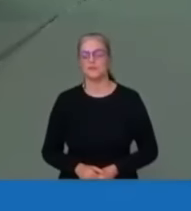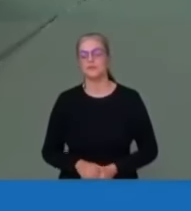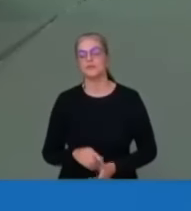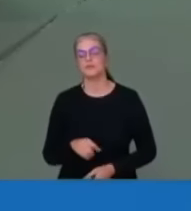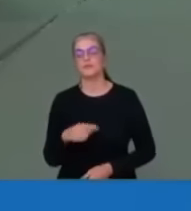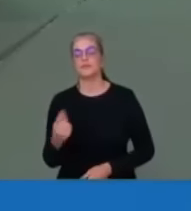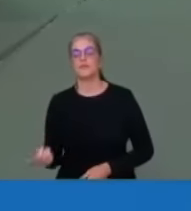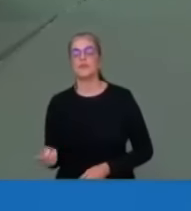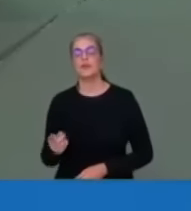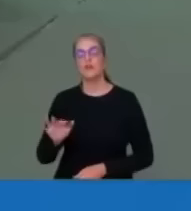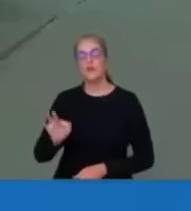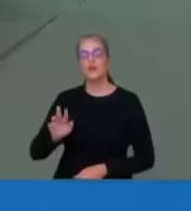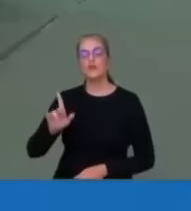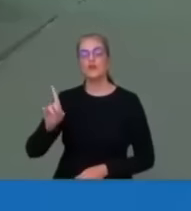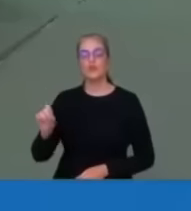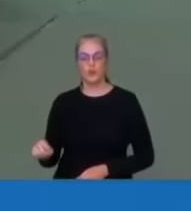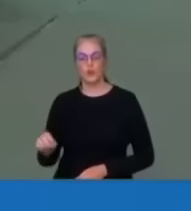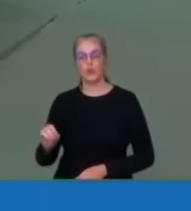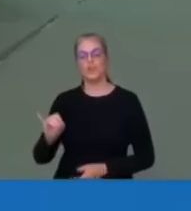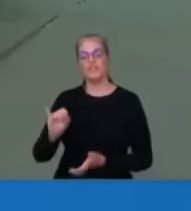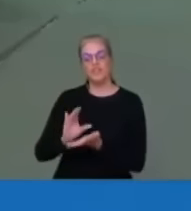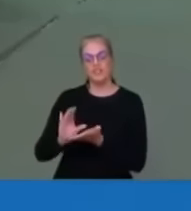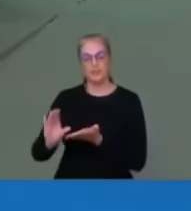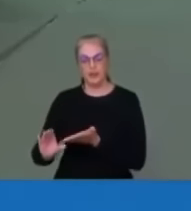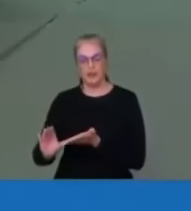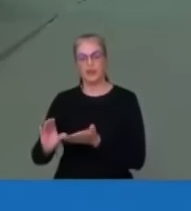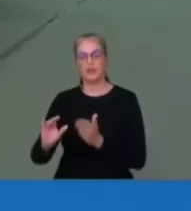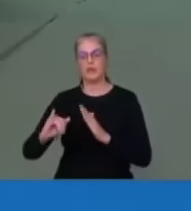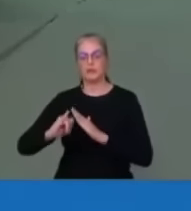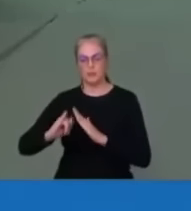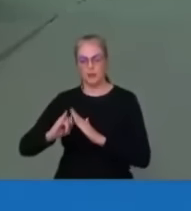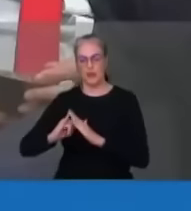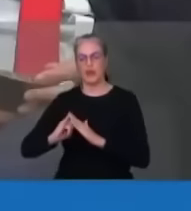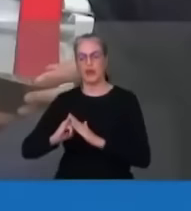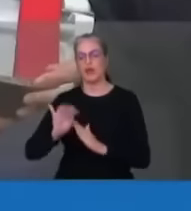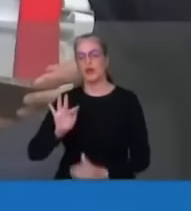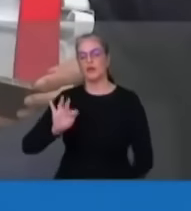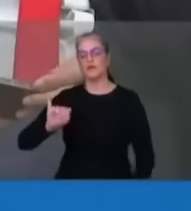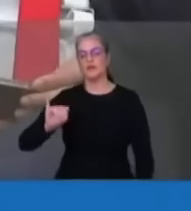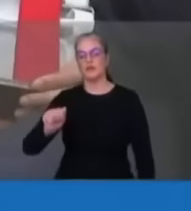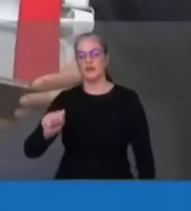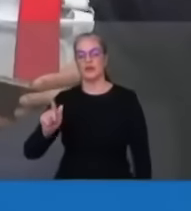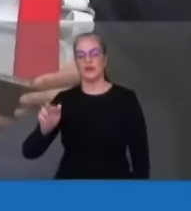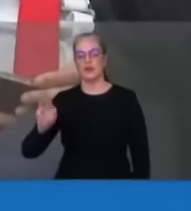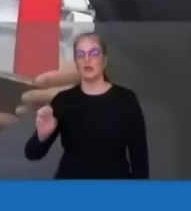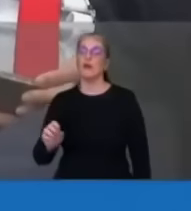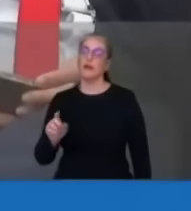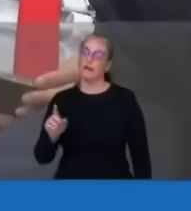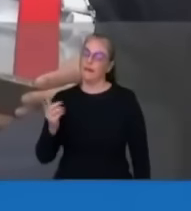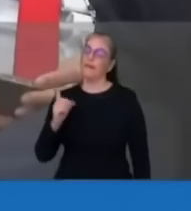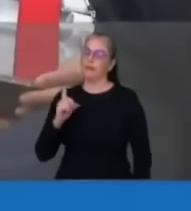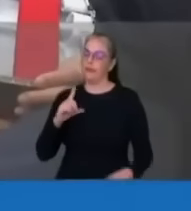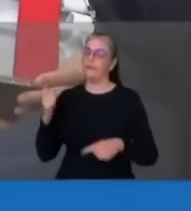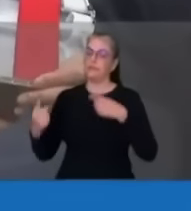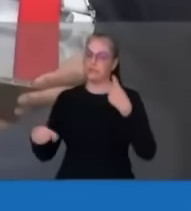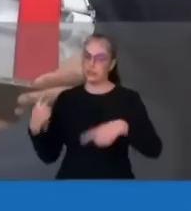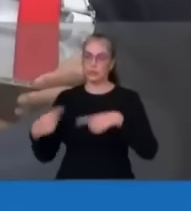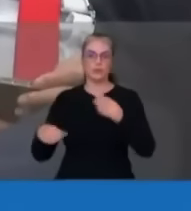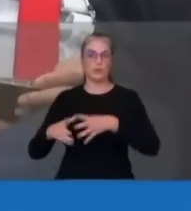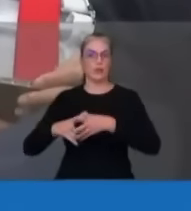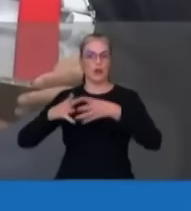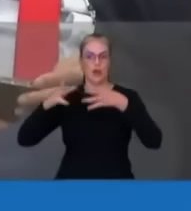sabe o que que vai acontecer uma baita ineficiência porque ao invés de você passar o dinheiro para sua família você vai passar o